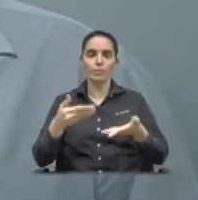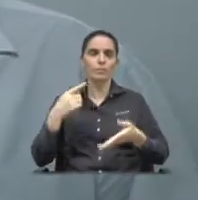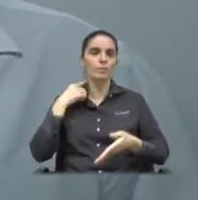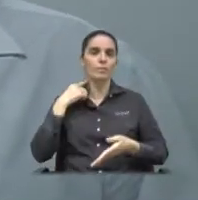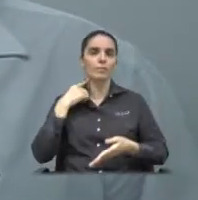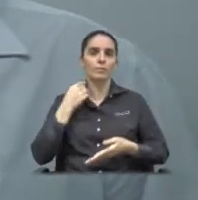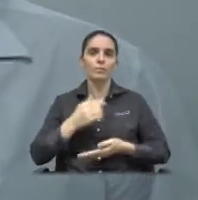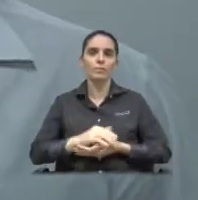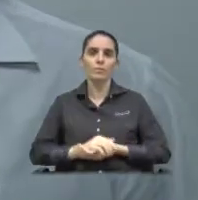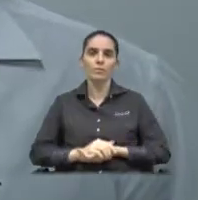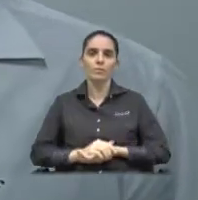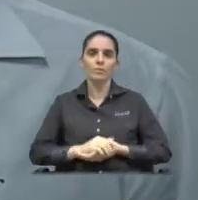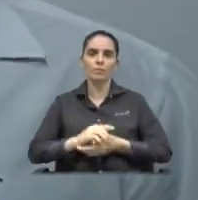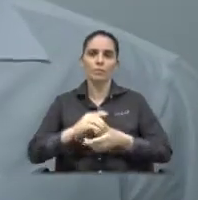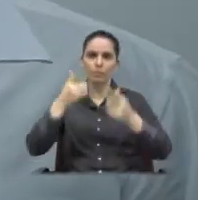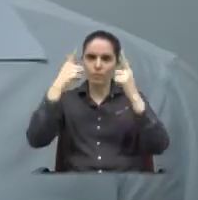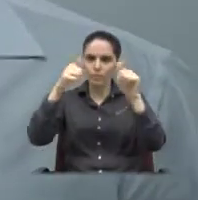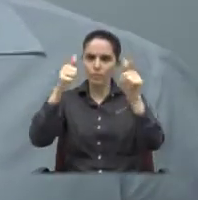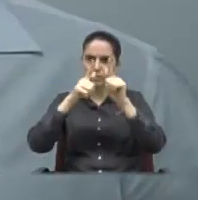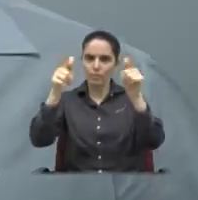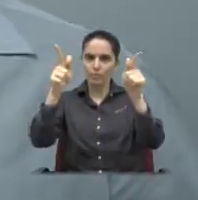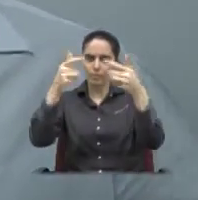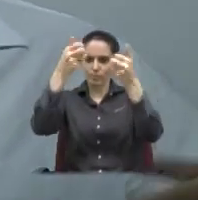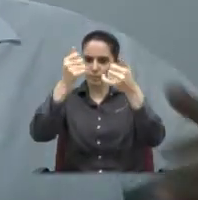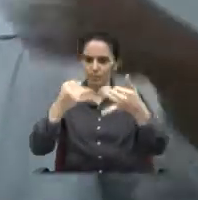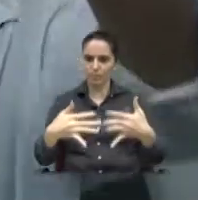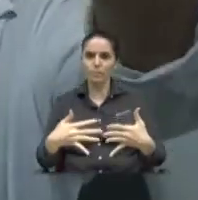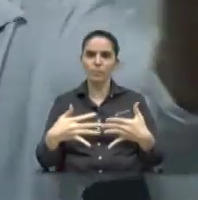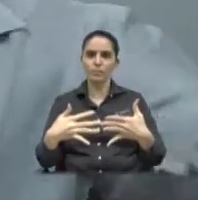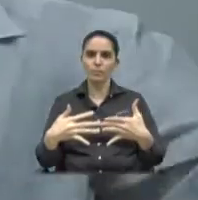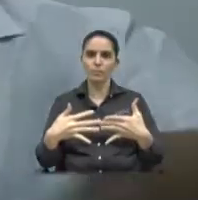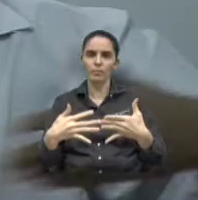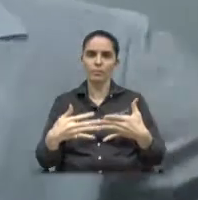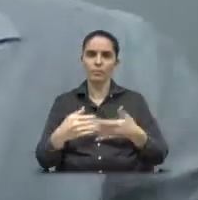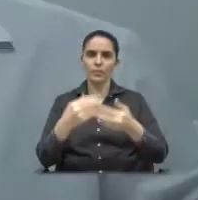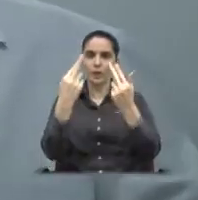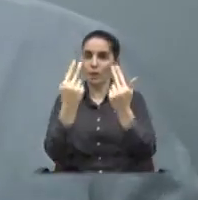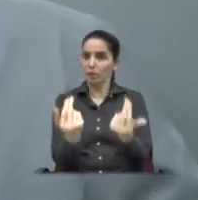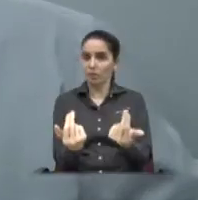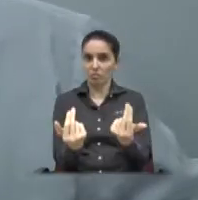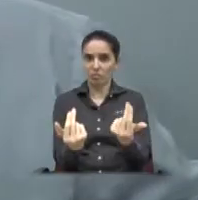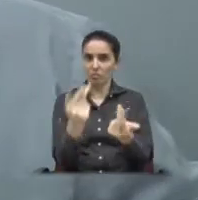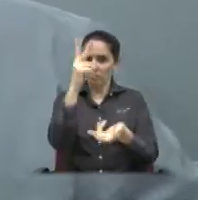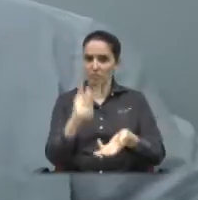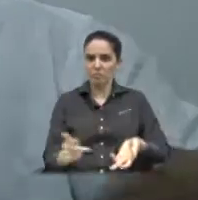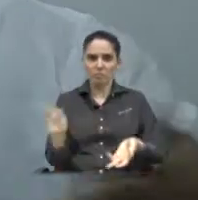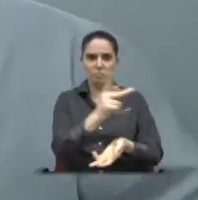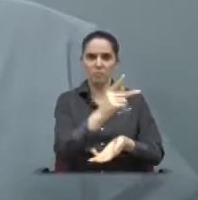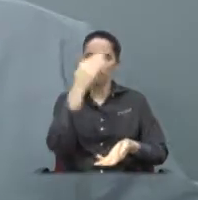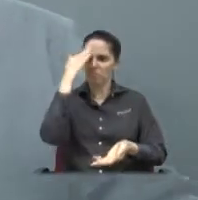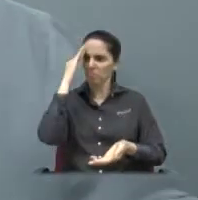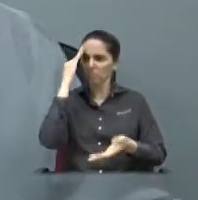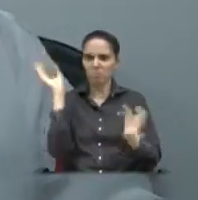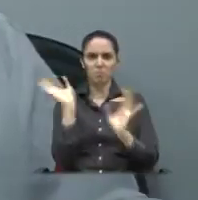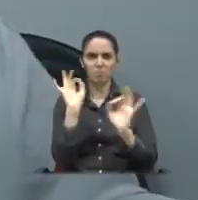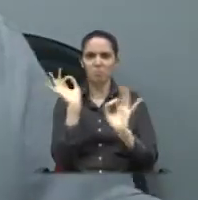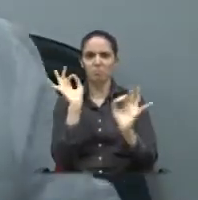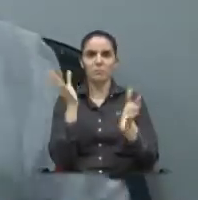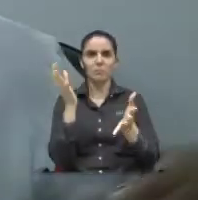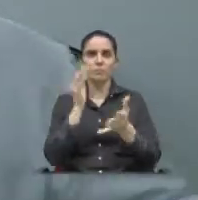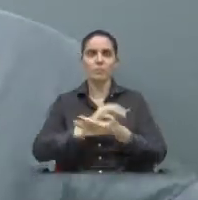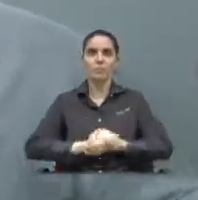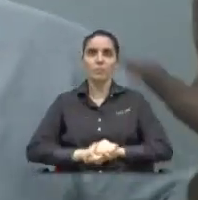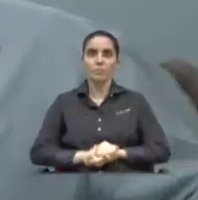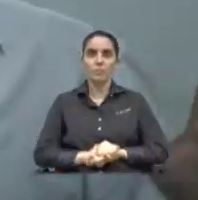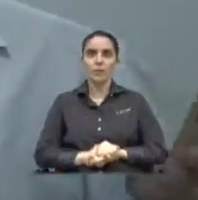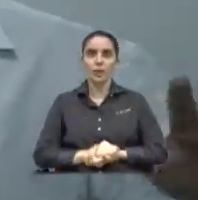de protesto contra essa explicação, que também foi igual a do padre, eu não entendi nada. Não entendi nada. Mas eu quero